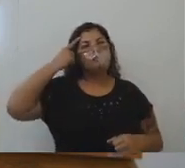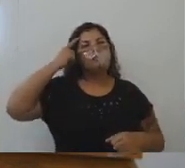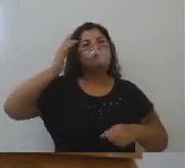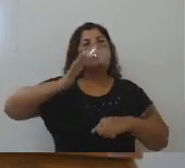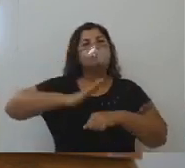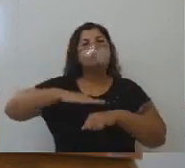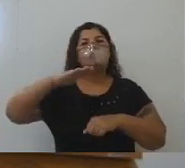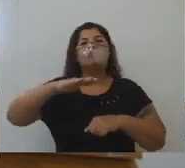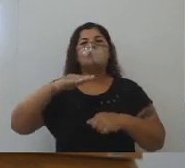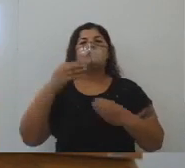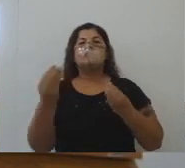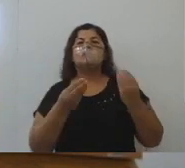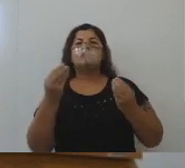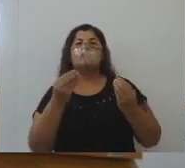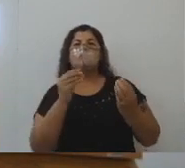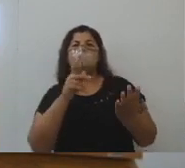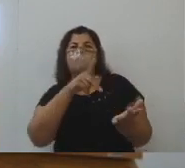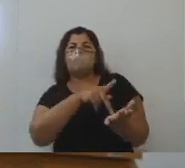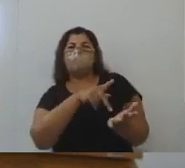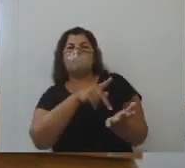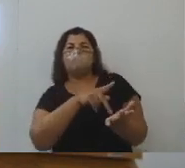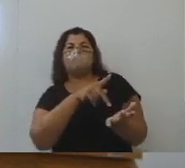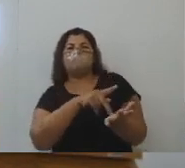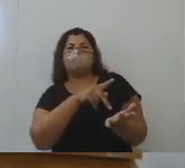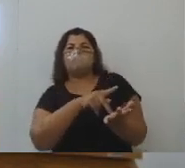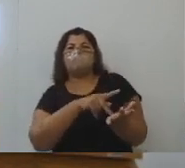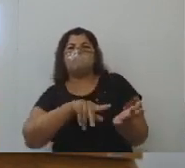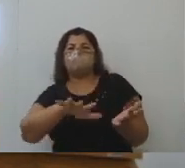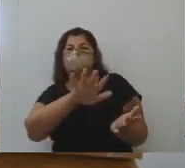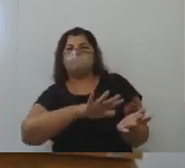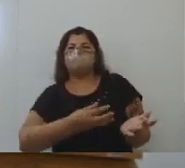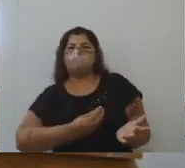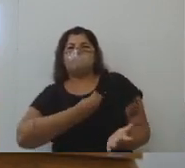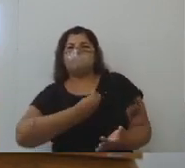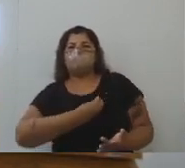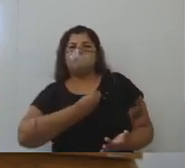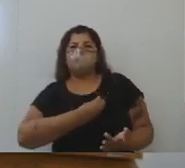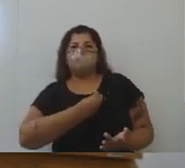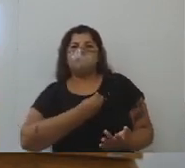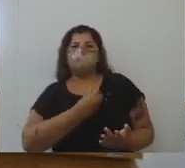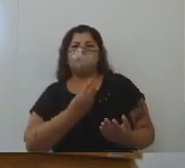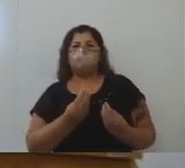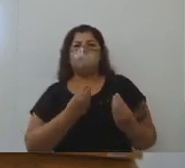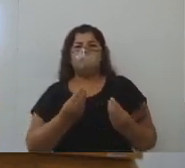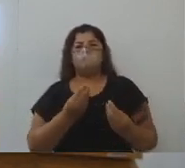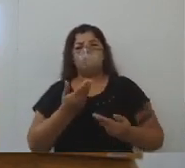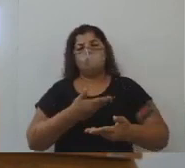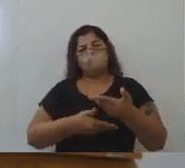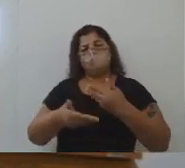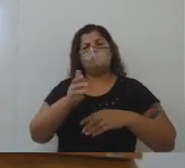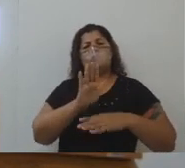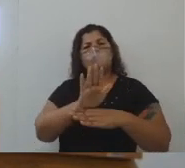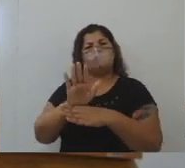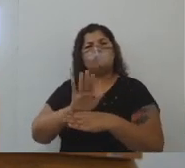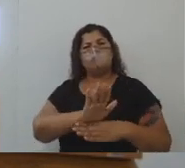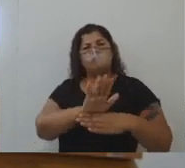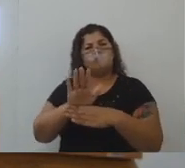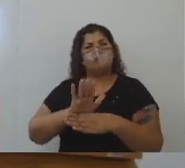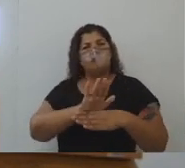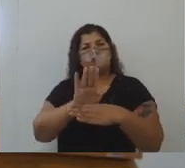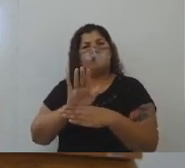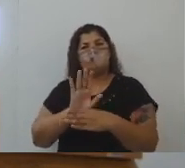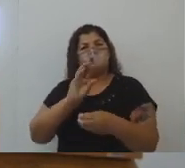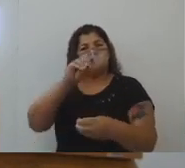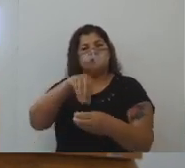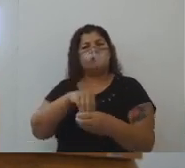sobre esse estranhamento da realidade. Por exemplo, os laços de solidariedade que se estabelecem